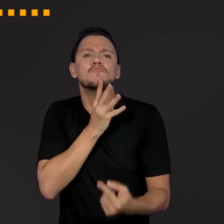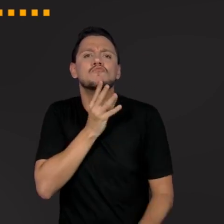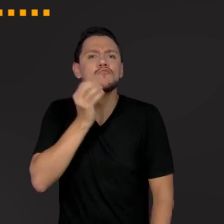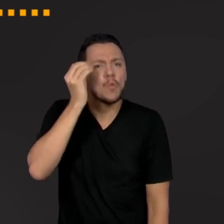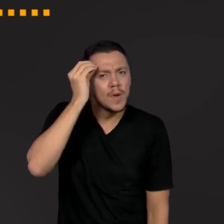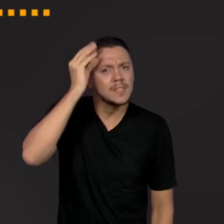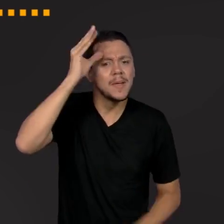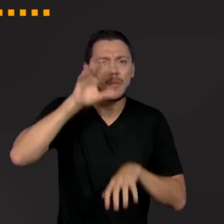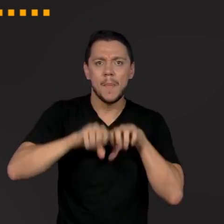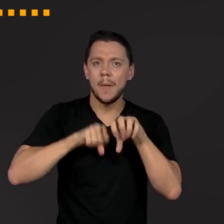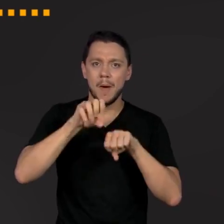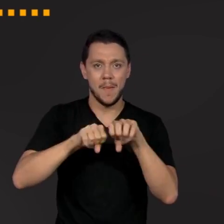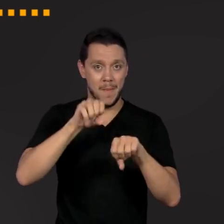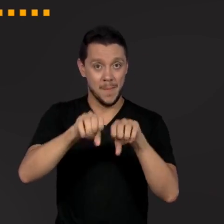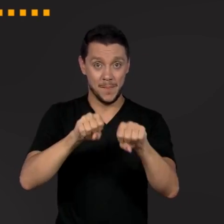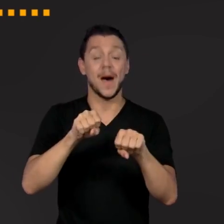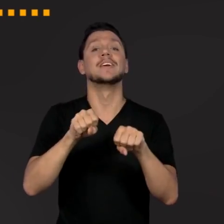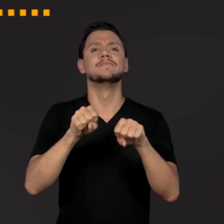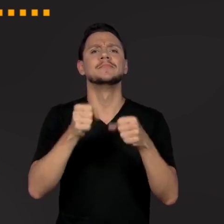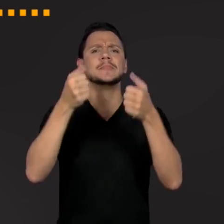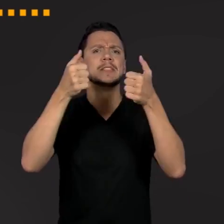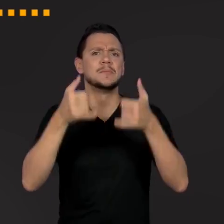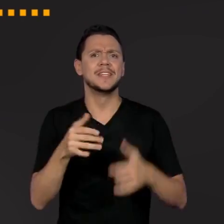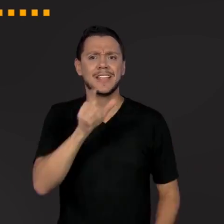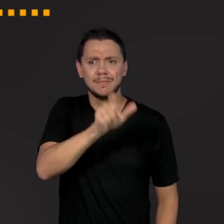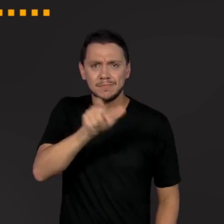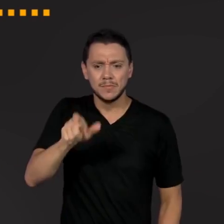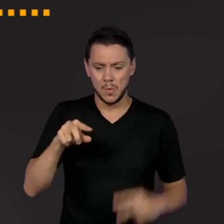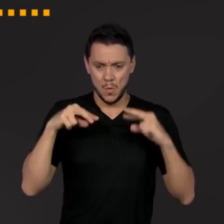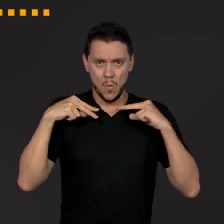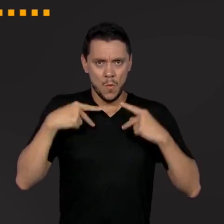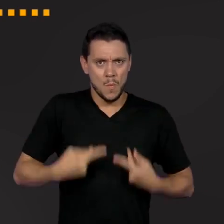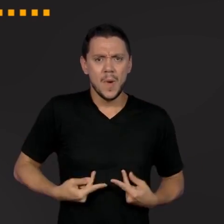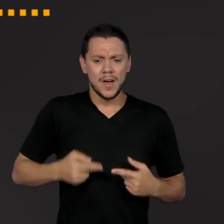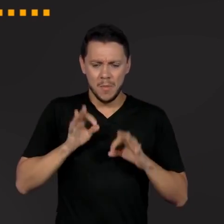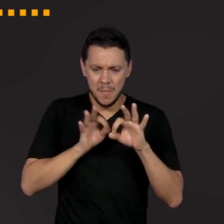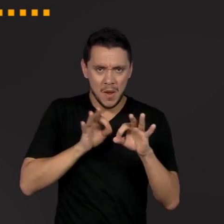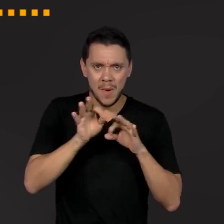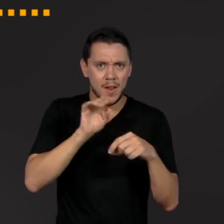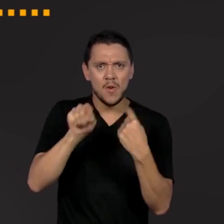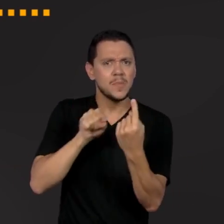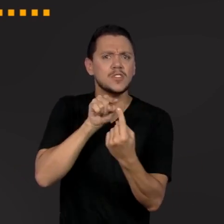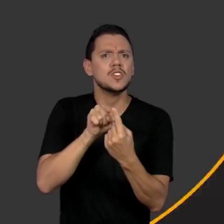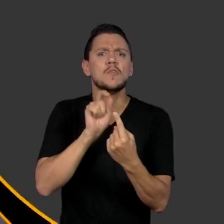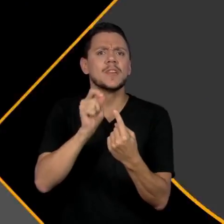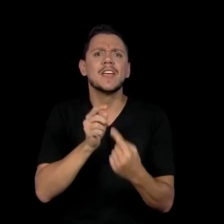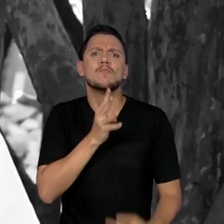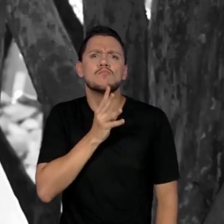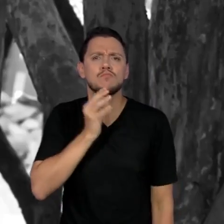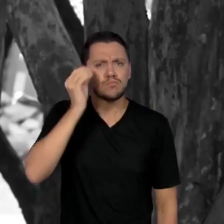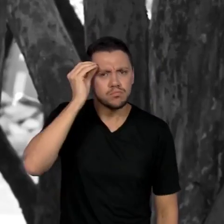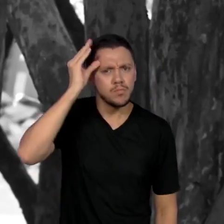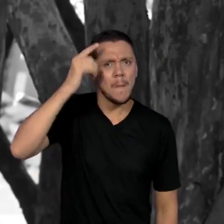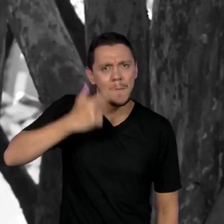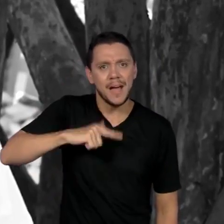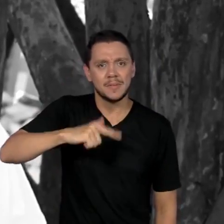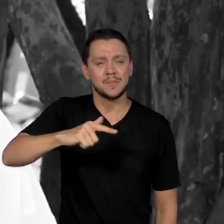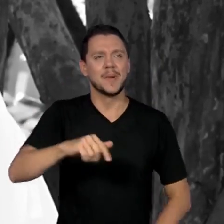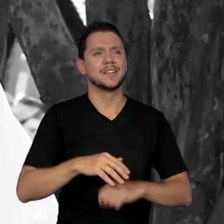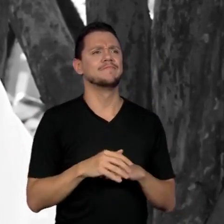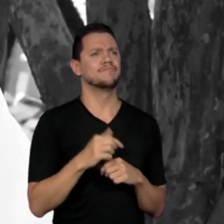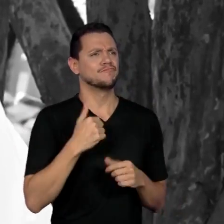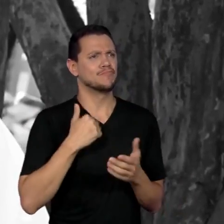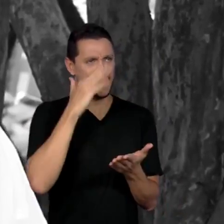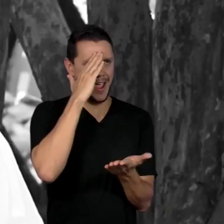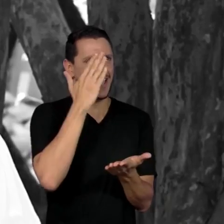E diz que o ser humano foi programado para o conhecimento. Eu acredito